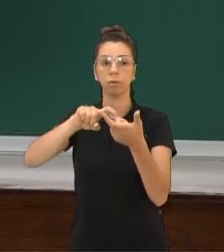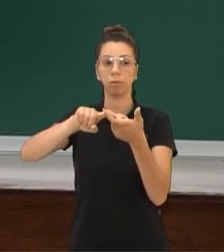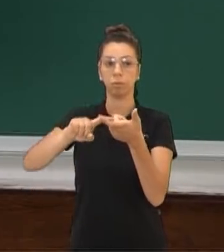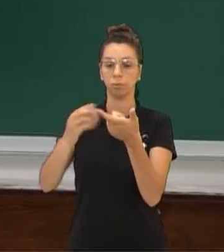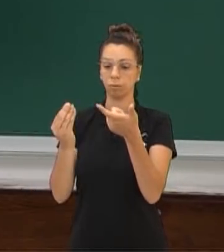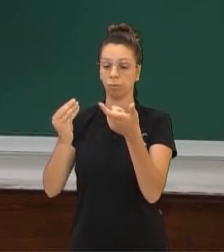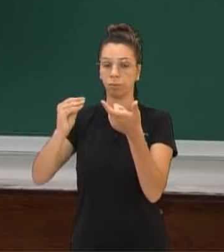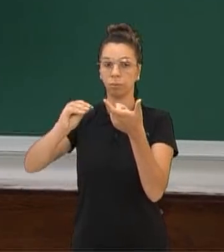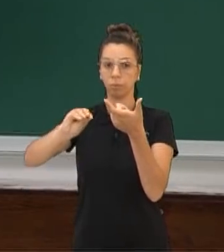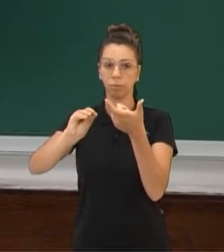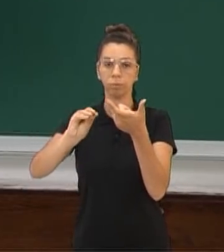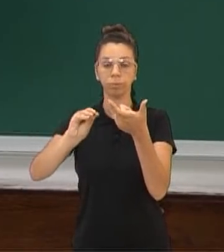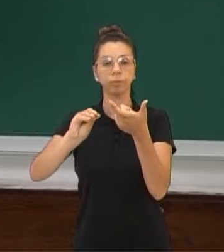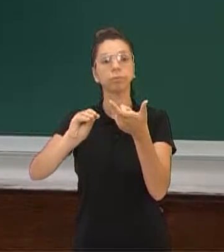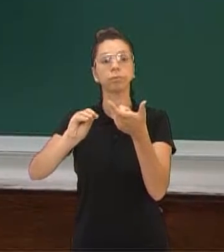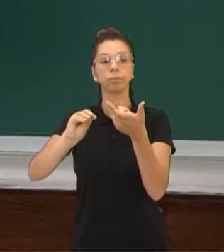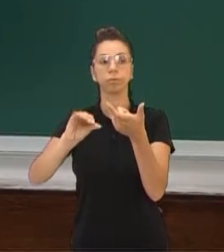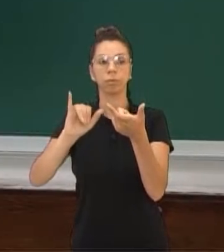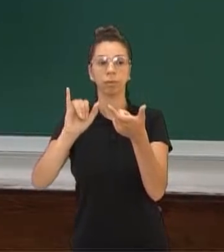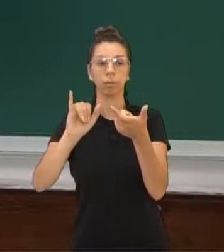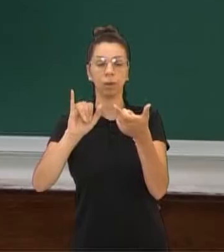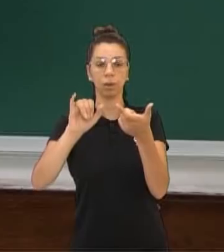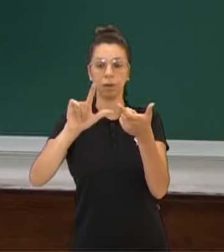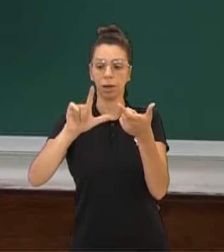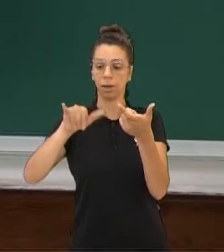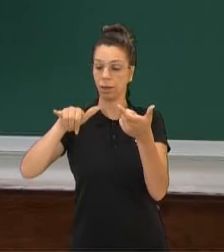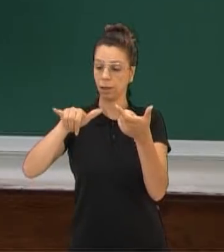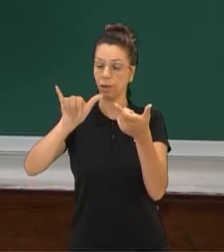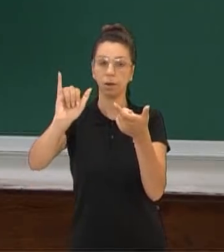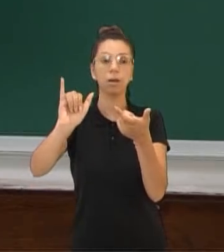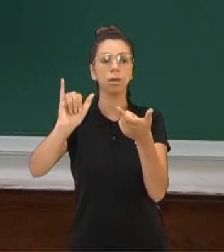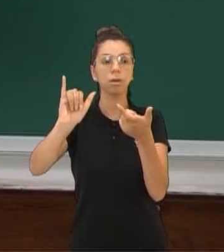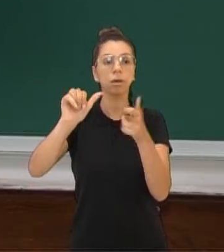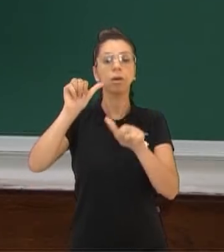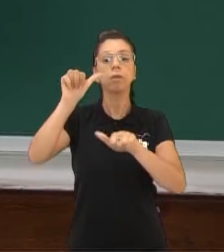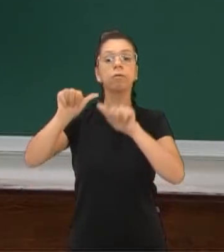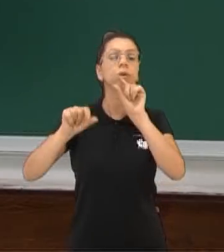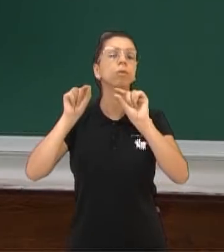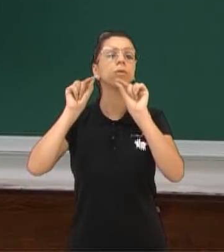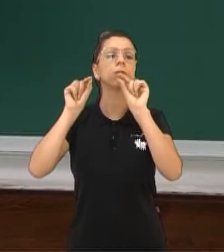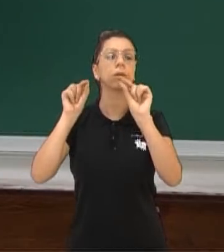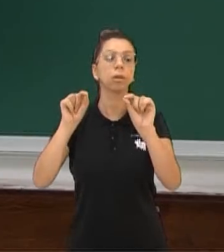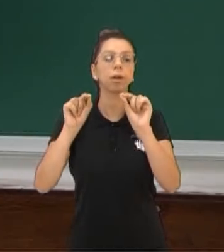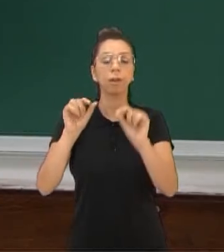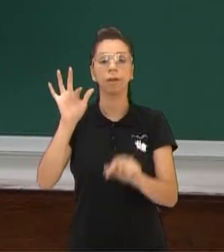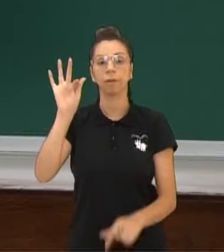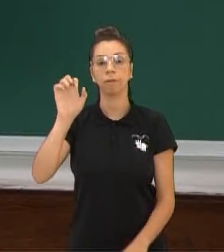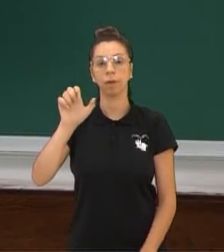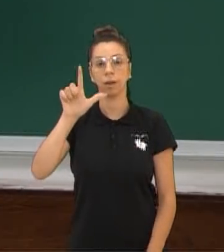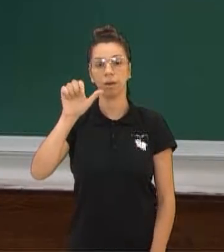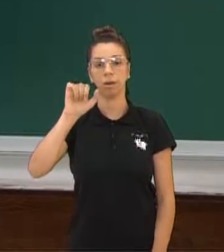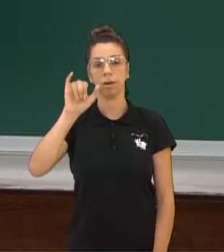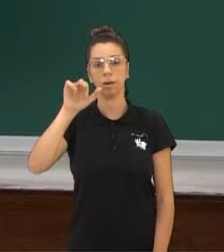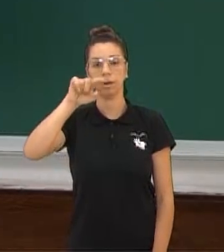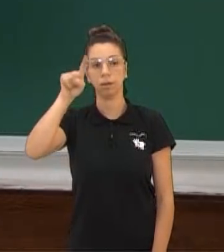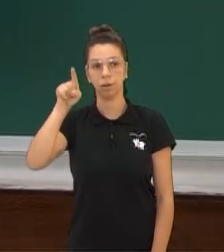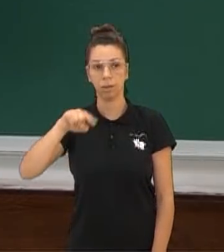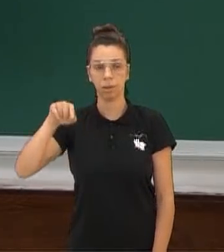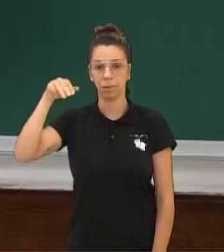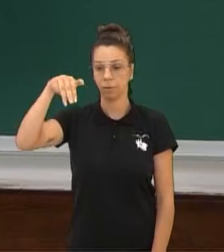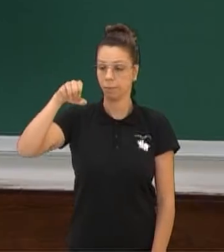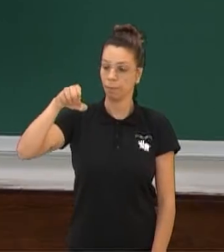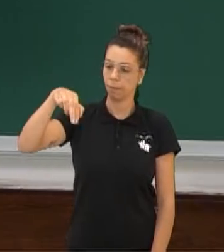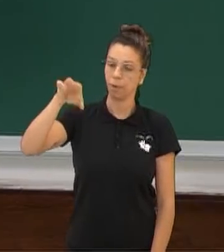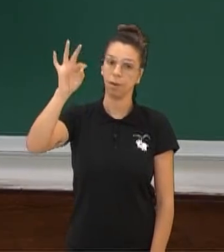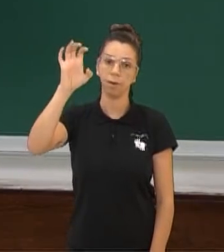prefixos são acrescentados no início das palavras, para vocês não terem dúvida, pré vem antes. Né? Então, quando a gente fala de prefixo,